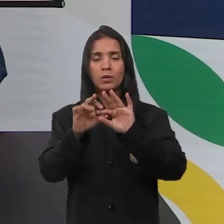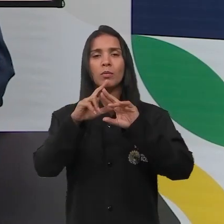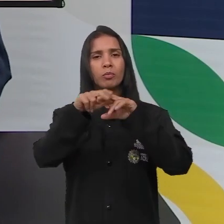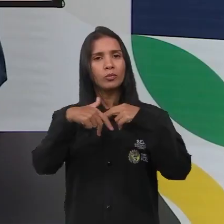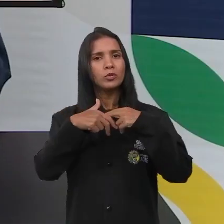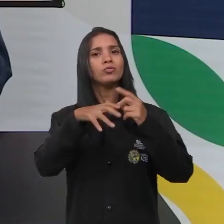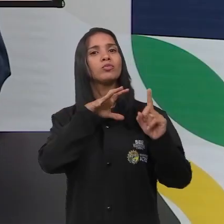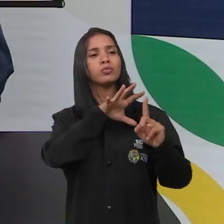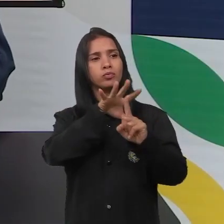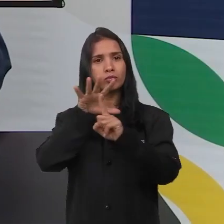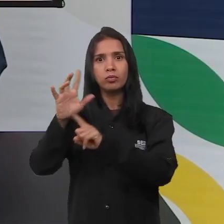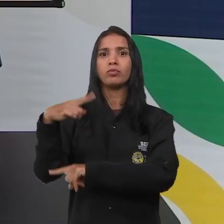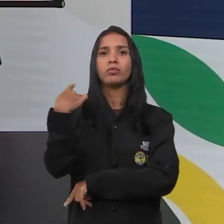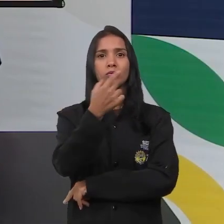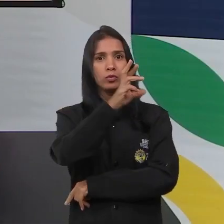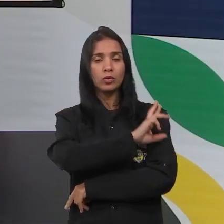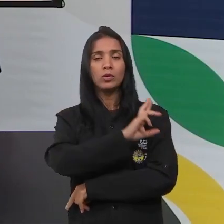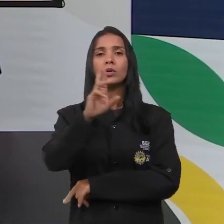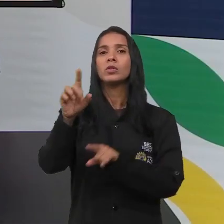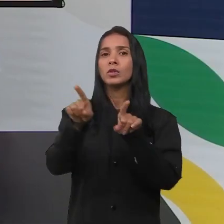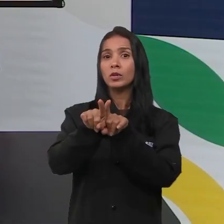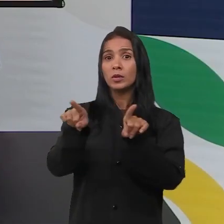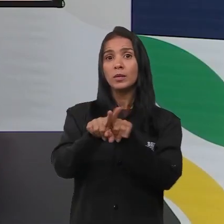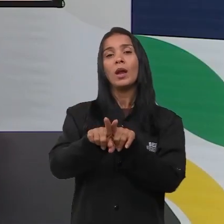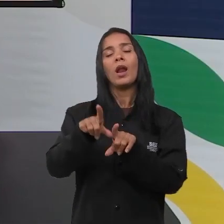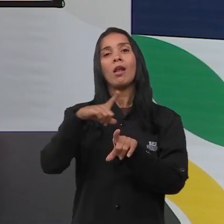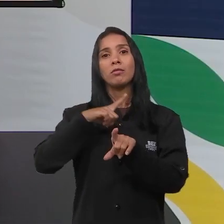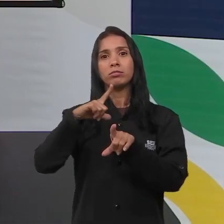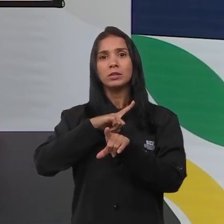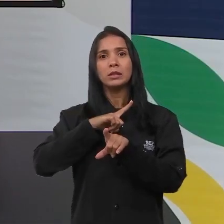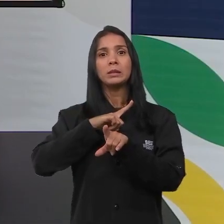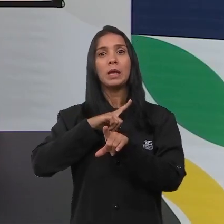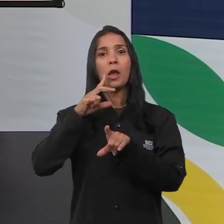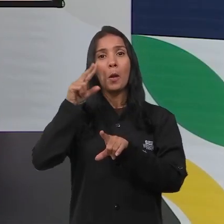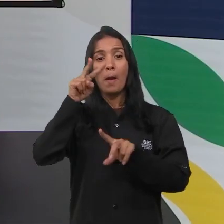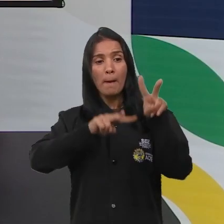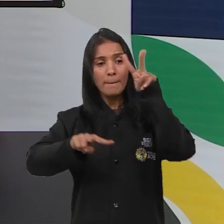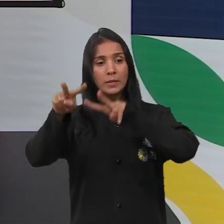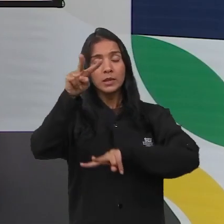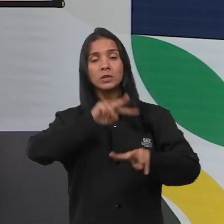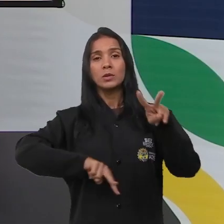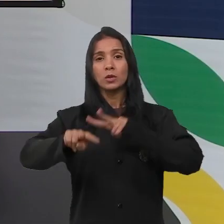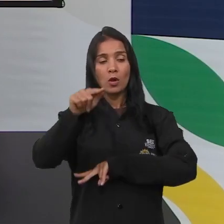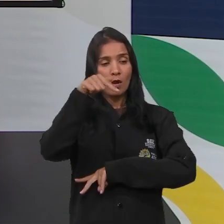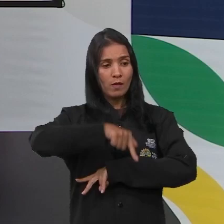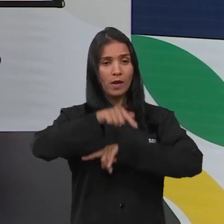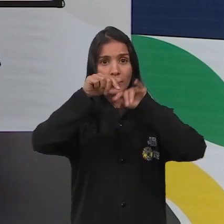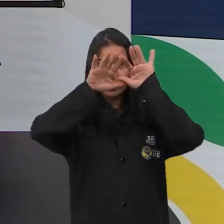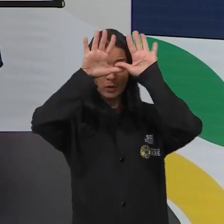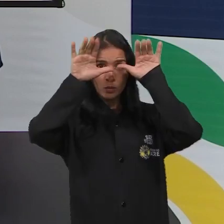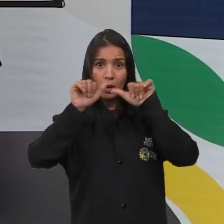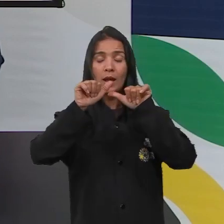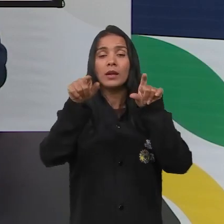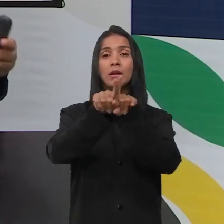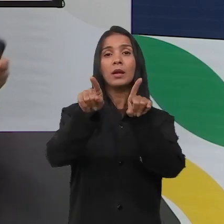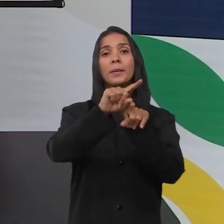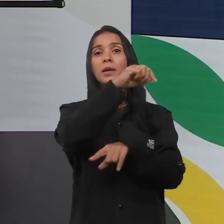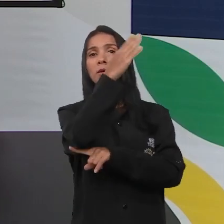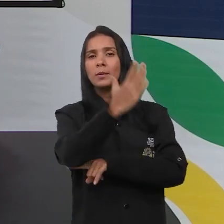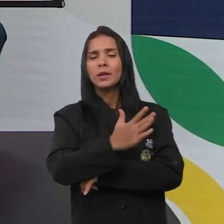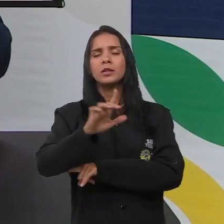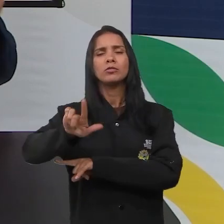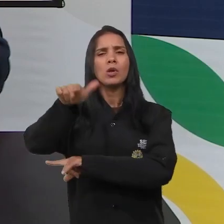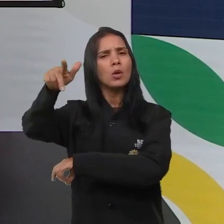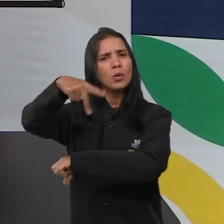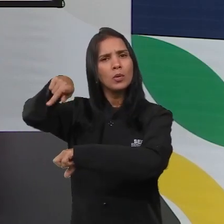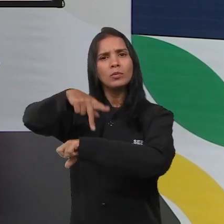influenciou a religião e, como eu falei, tem uma dimensão tanto a nível nacional quanto até mesmo o nível internacional. Agora, nós